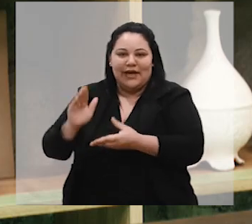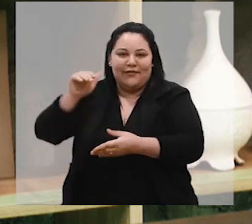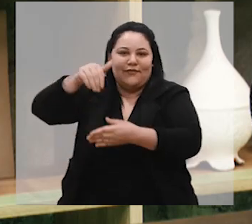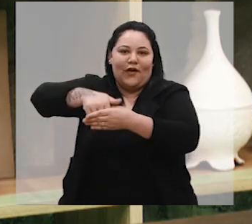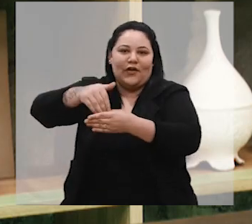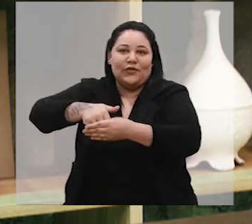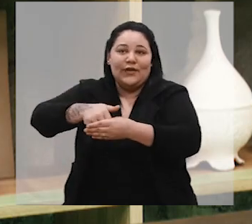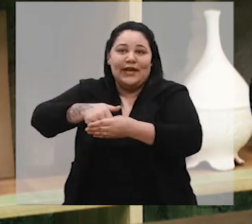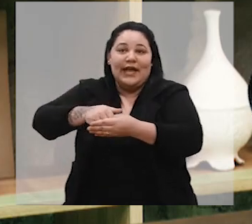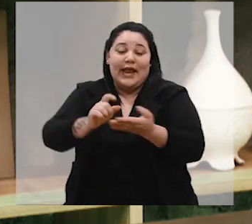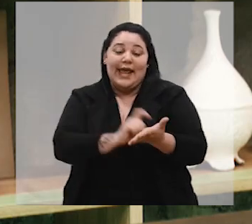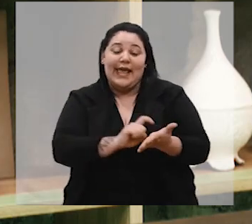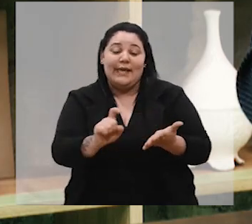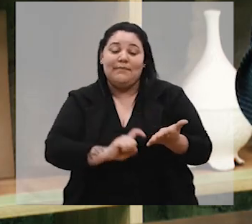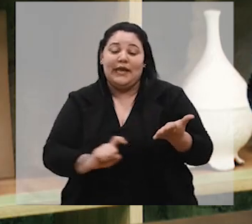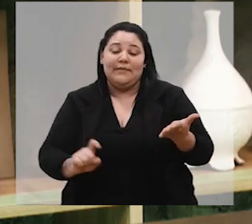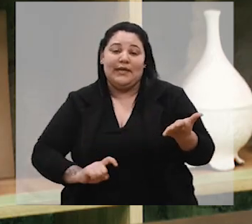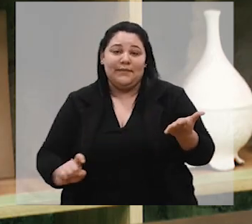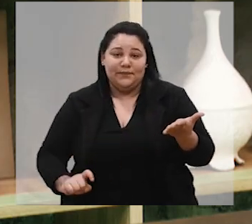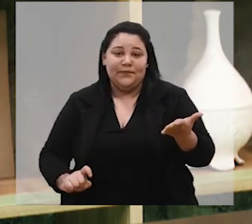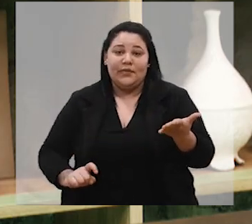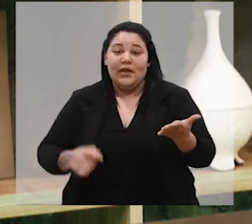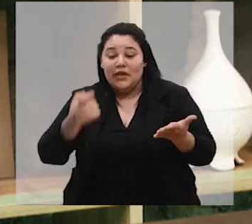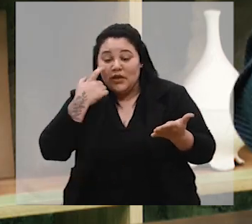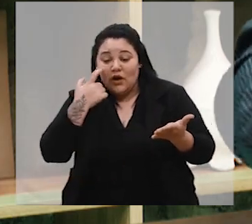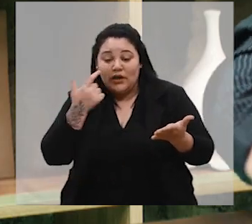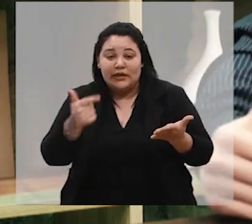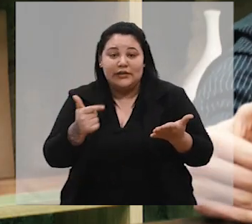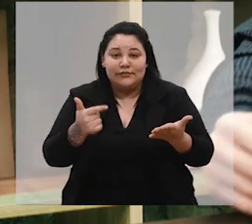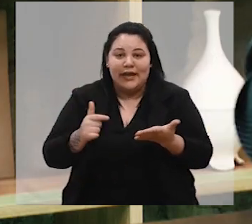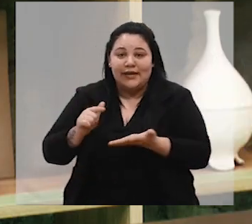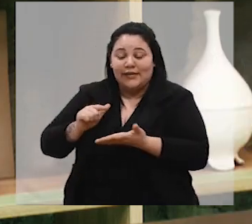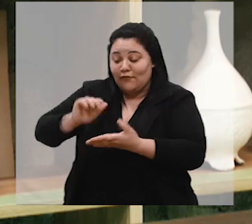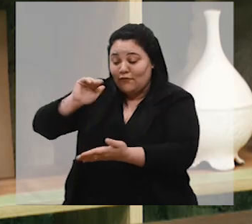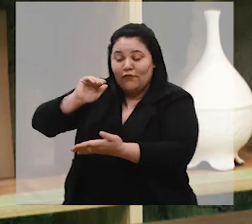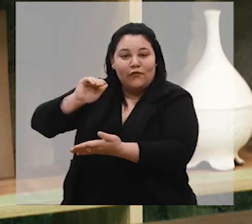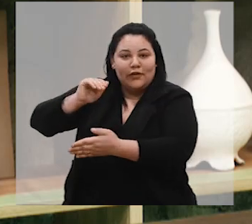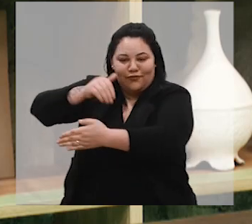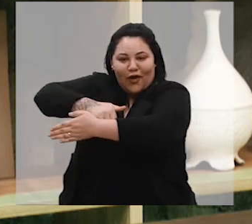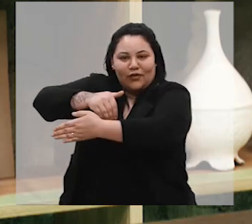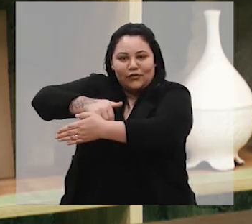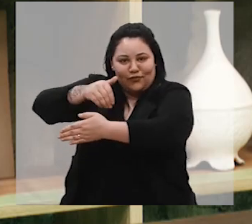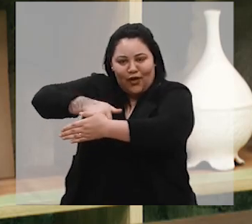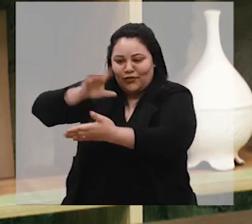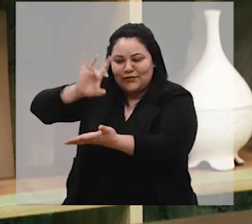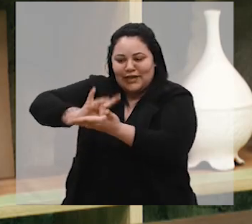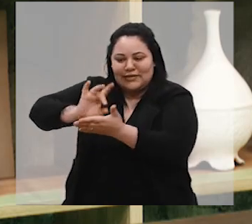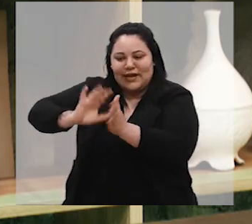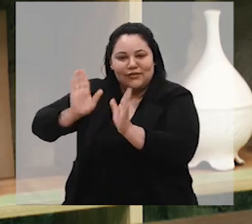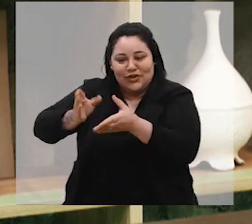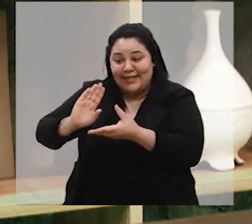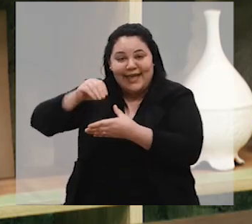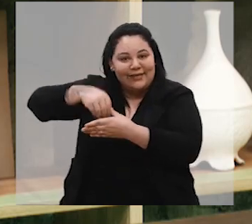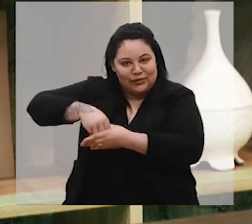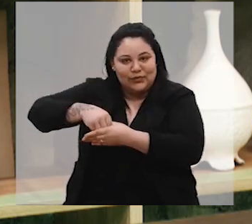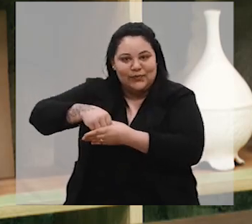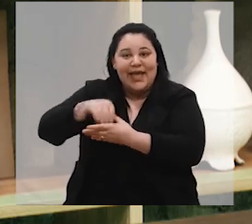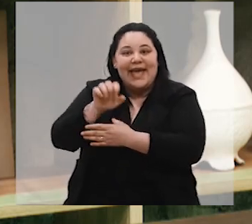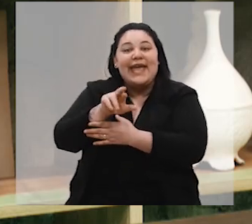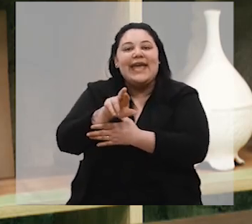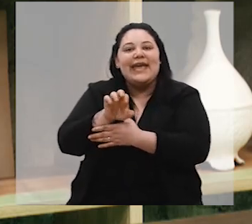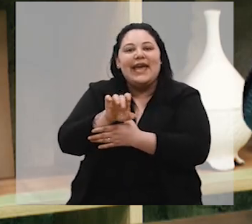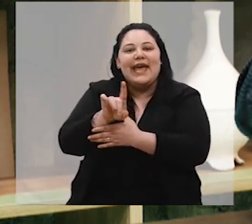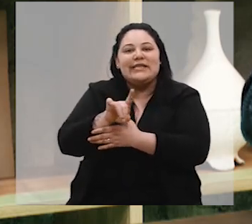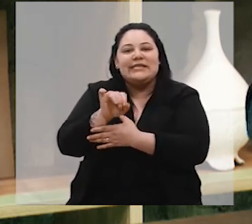emite lá a zerésima para garantir que não tem nenhum voto já previamente registrado na gravação daquela urna.